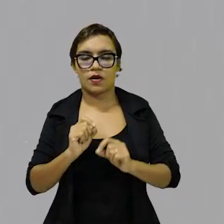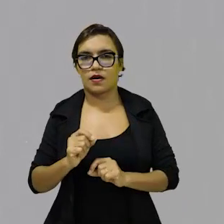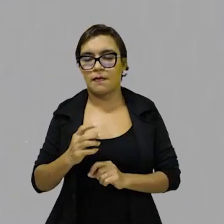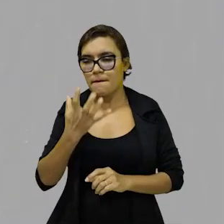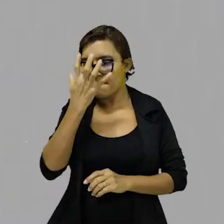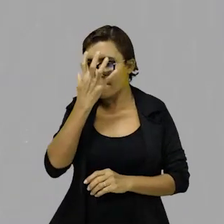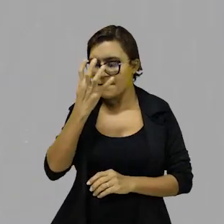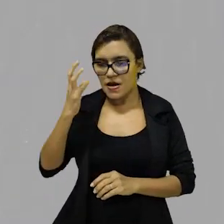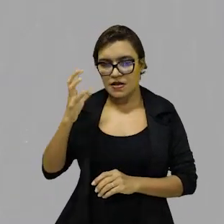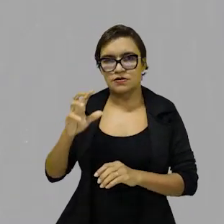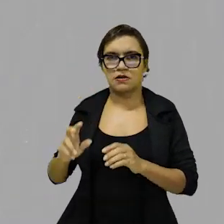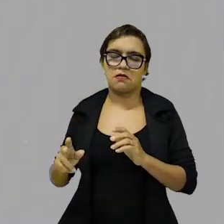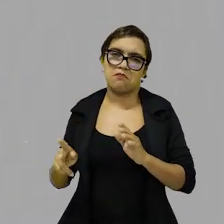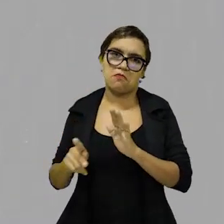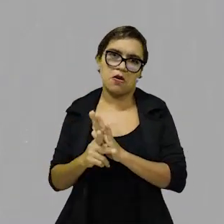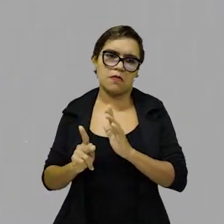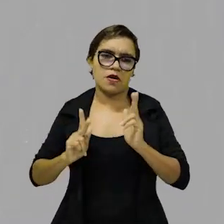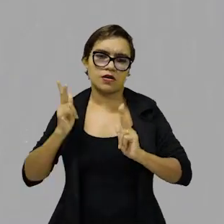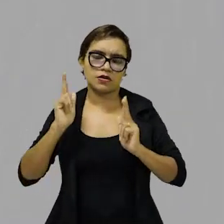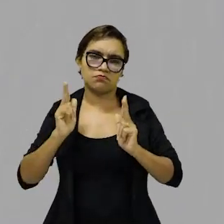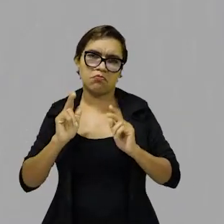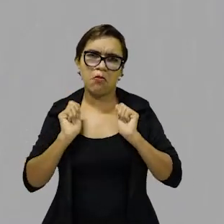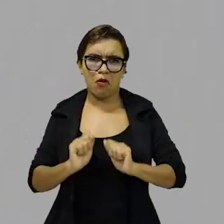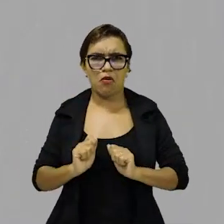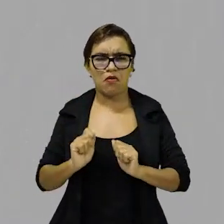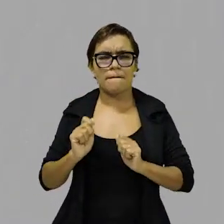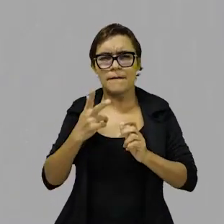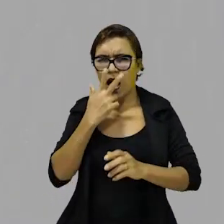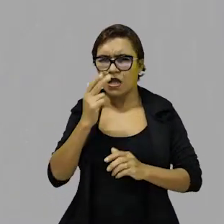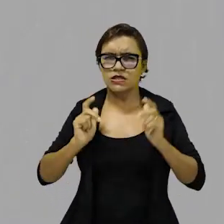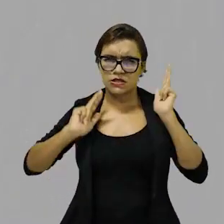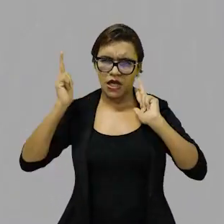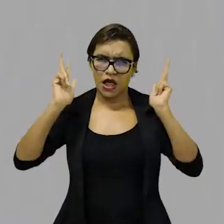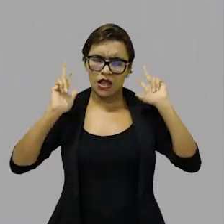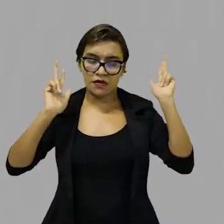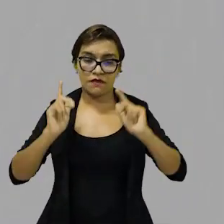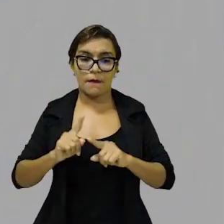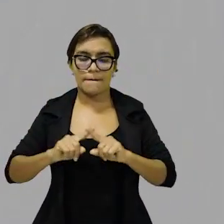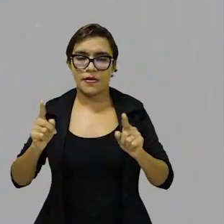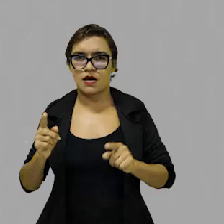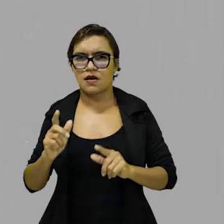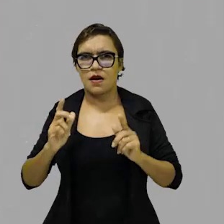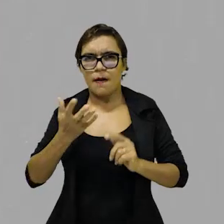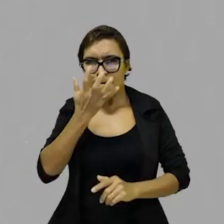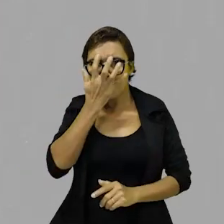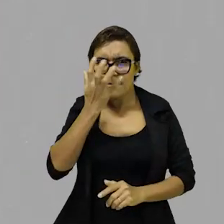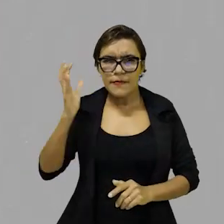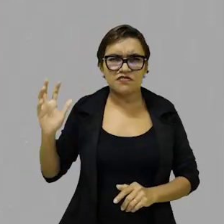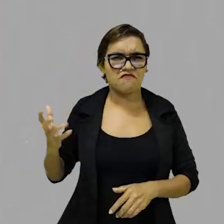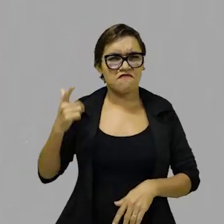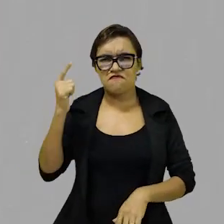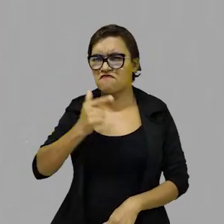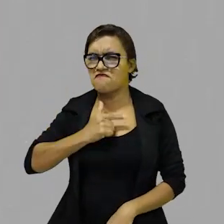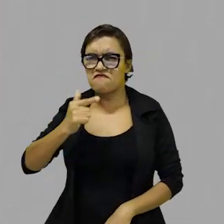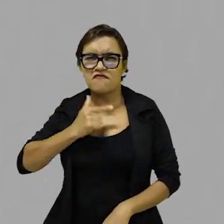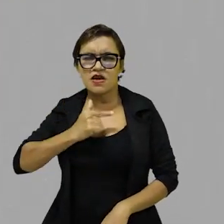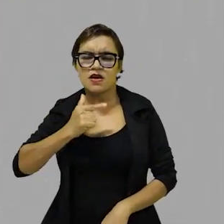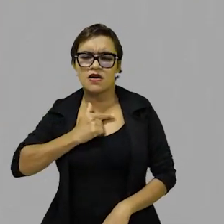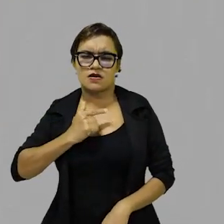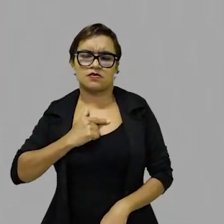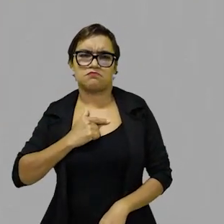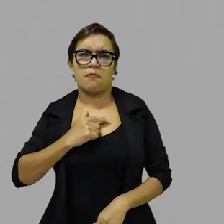ser de carnaval. Mas, na época, causou uma polêmica muito grande. Professor, essas máscaras são muito feias. E ele dizia que as máscaras